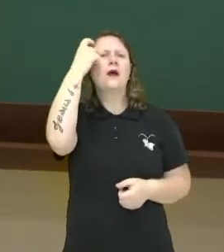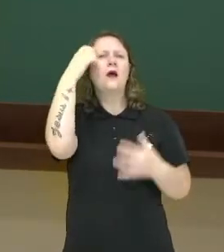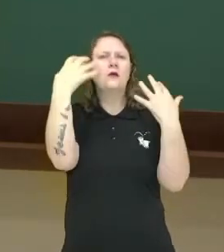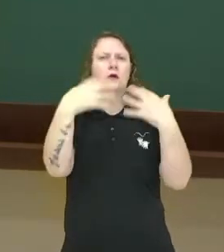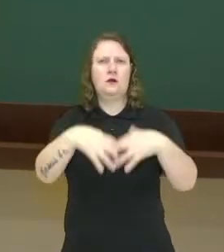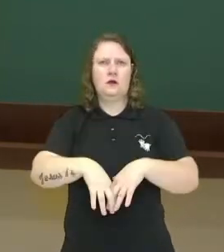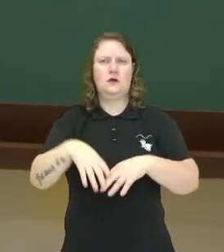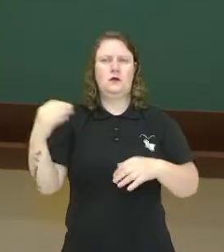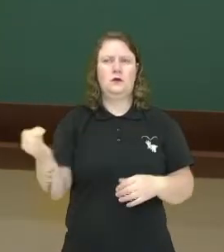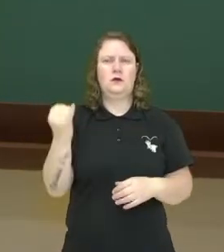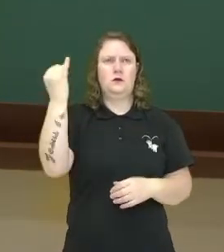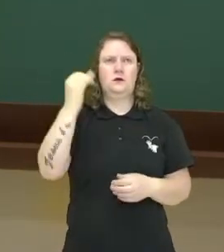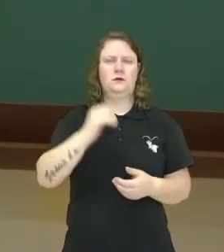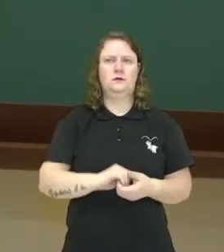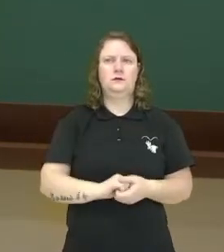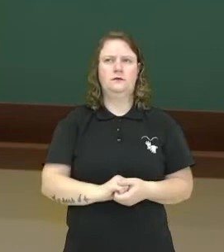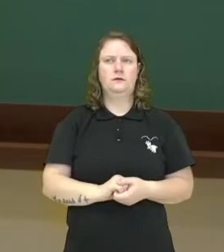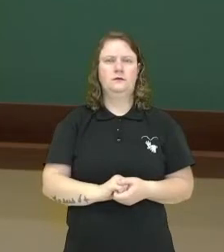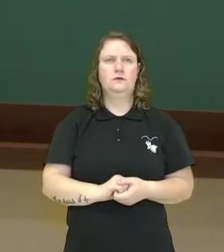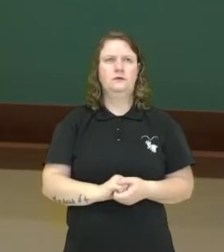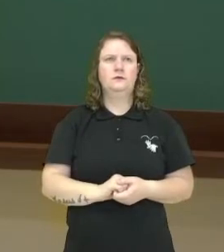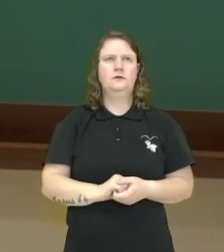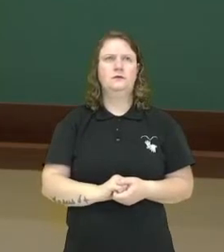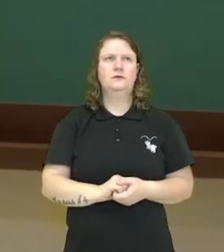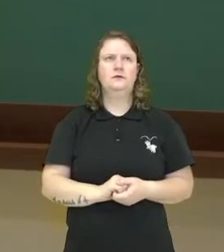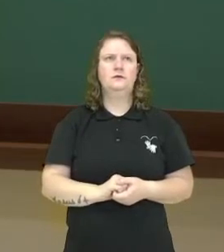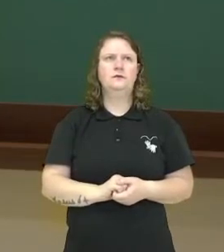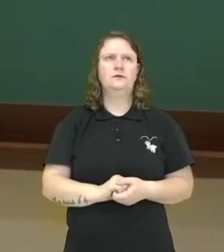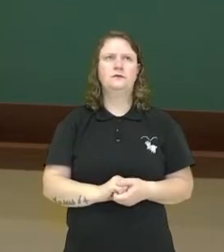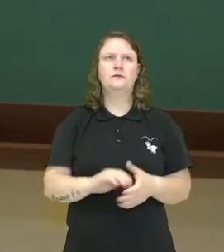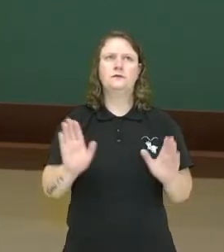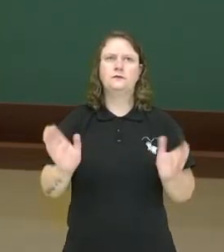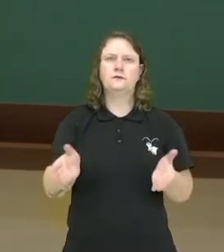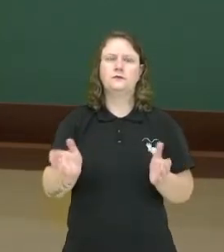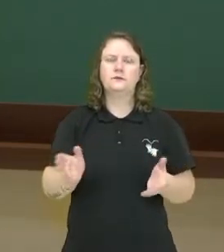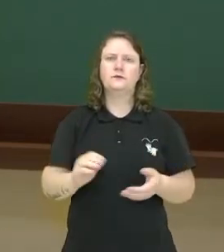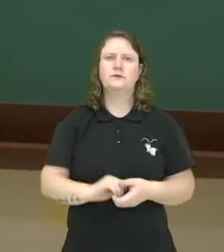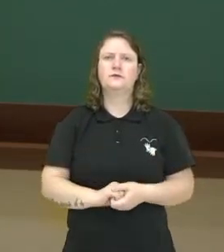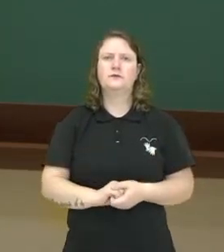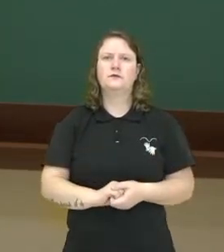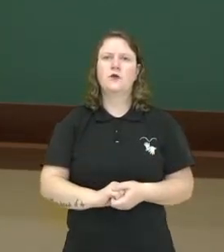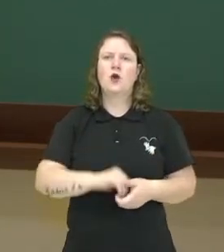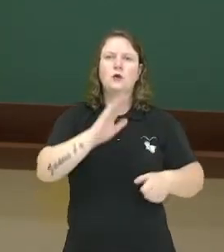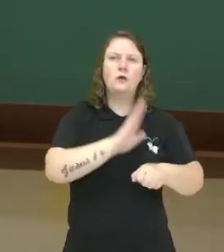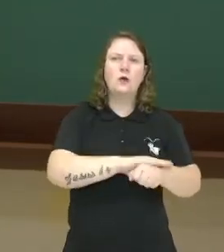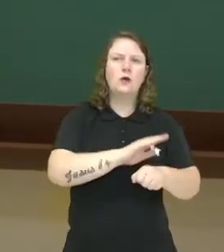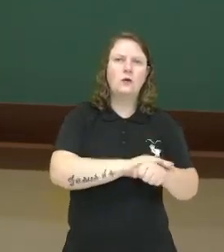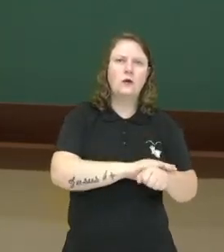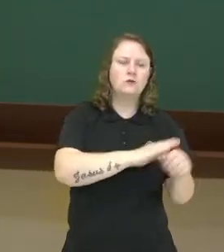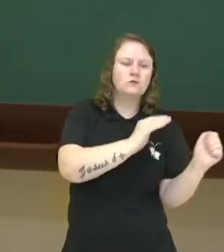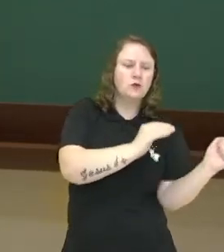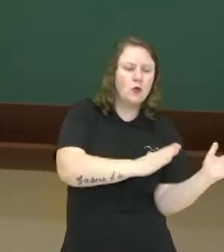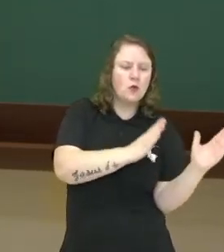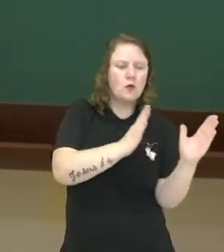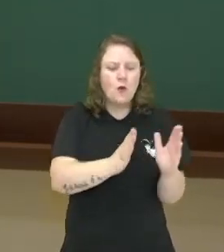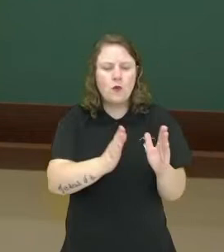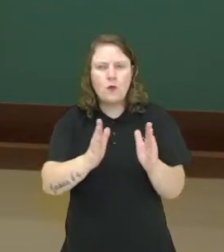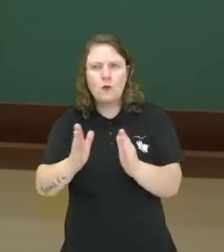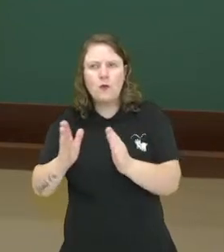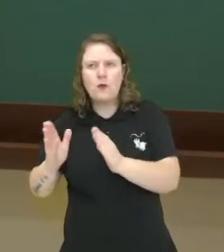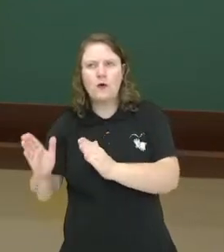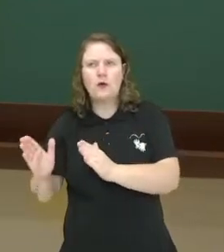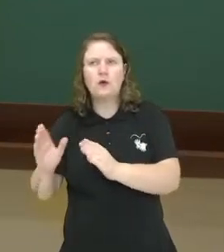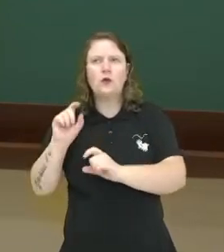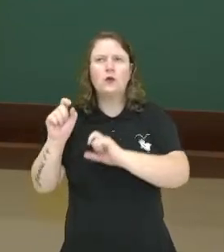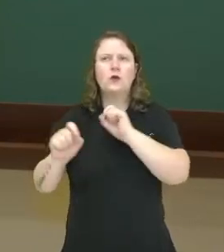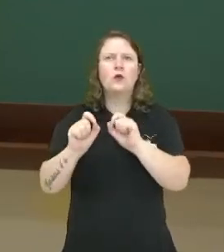das Forças Armadas, certo? E aí, em determinados momentos, se é uma potência emergente, que papel